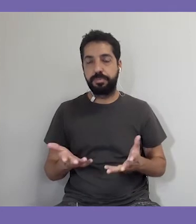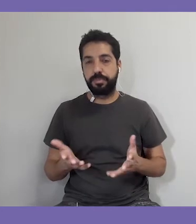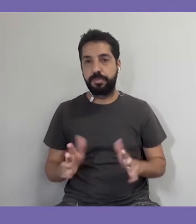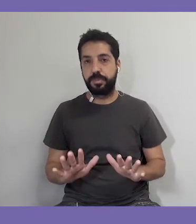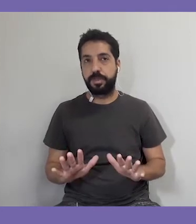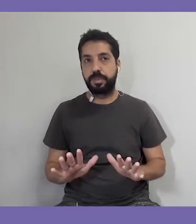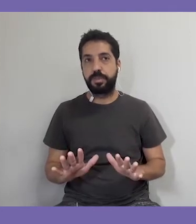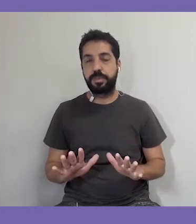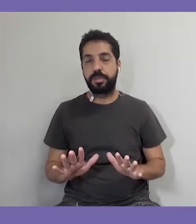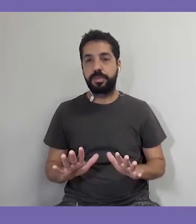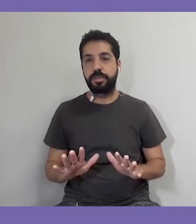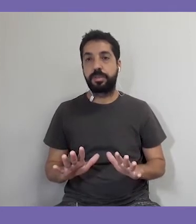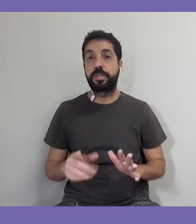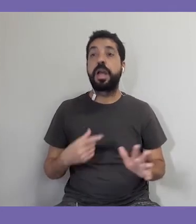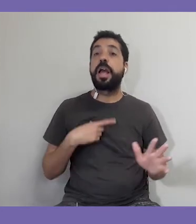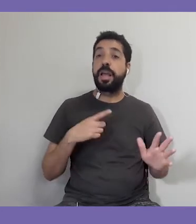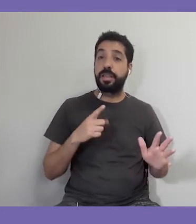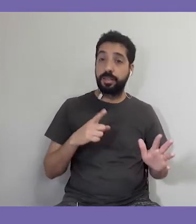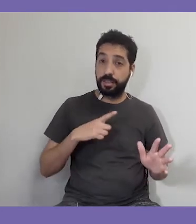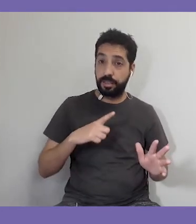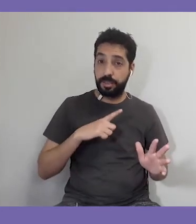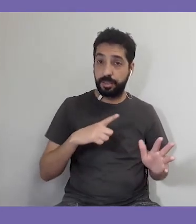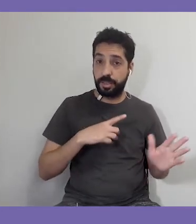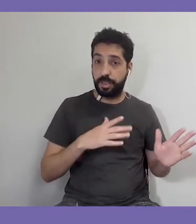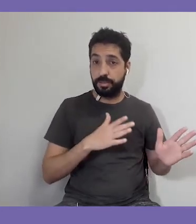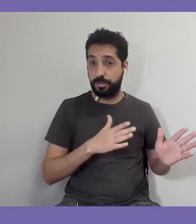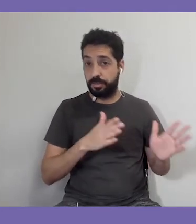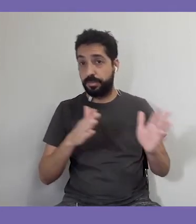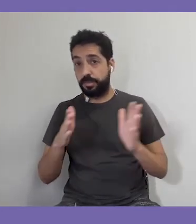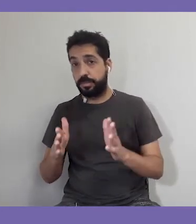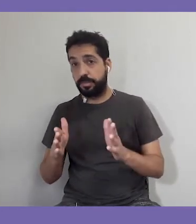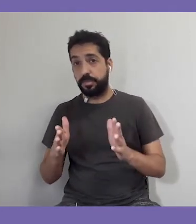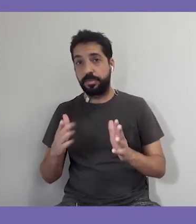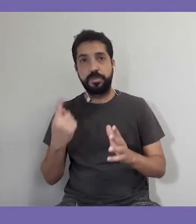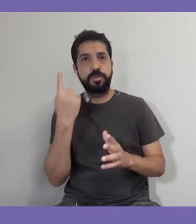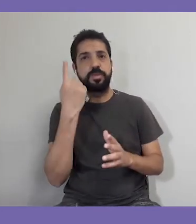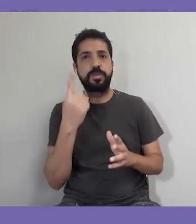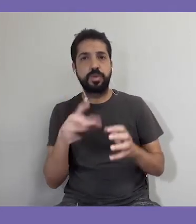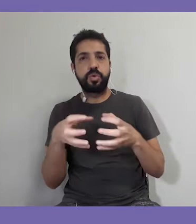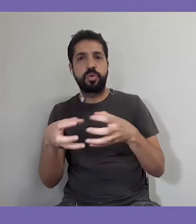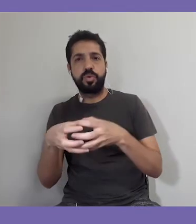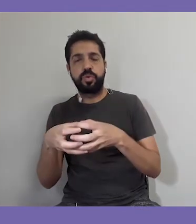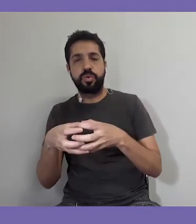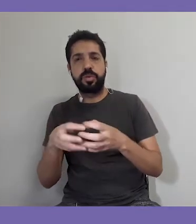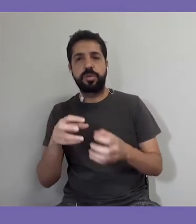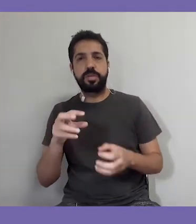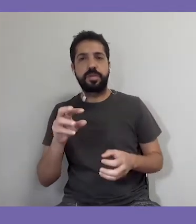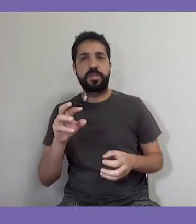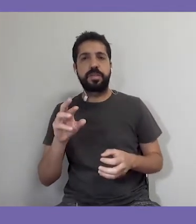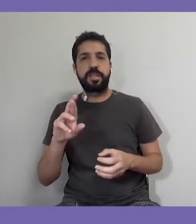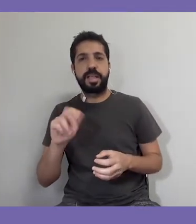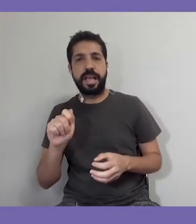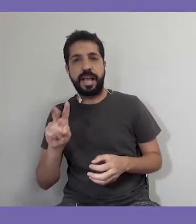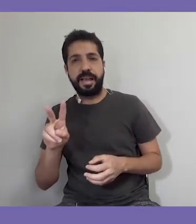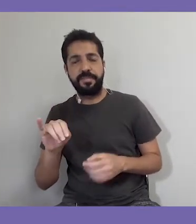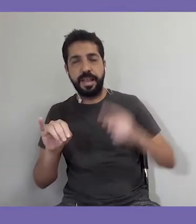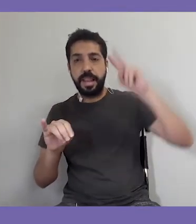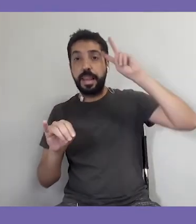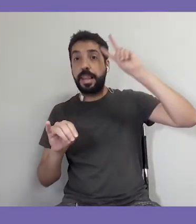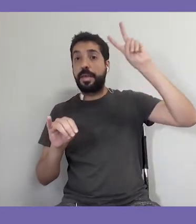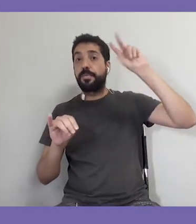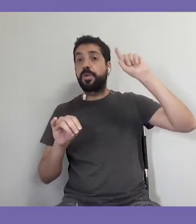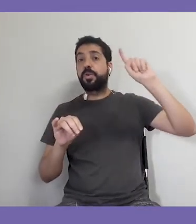de afogamento mesmo. E aí logo em seguida alguém da equipe, acho que foi Ravi,